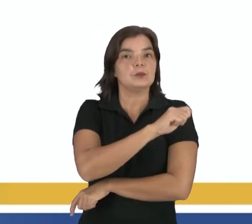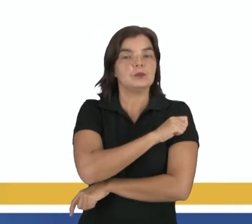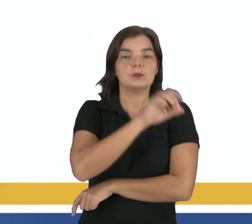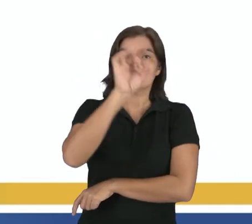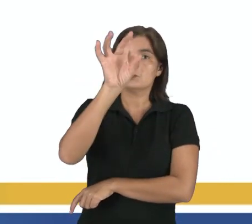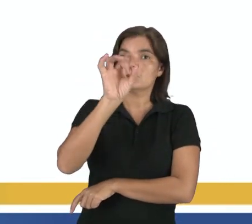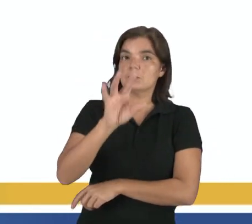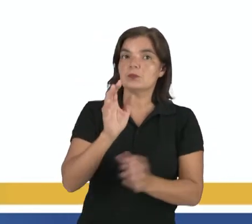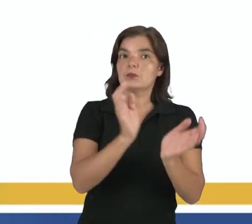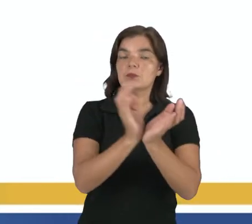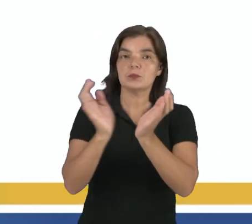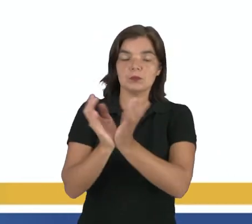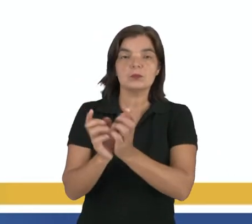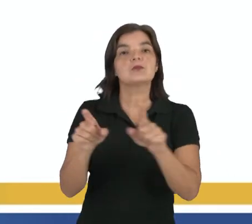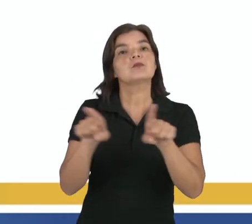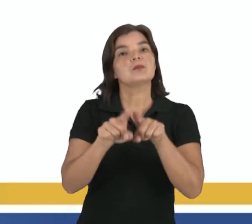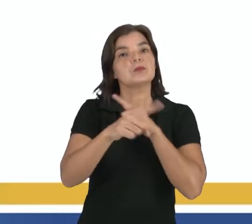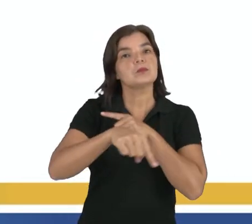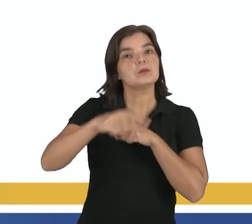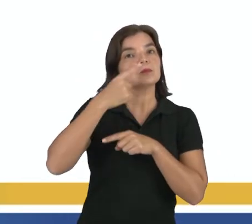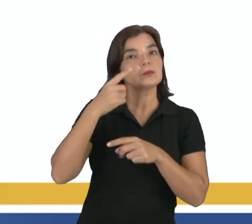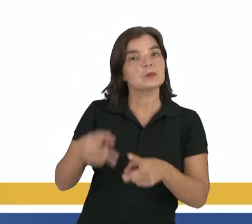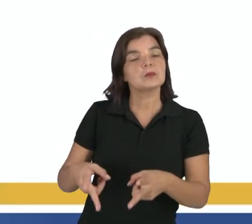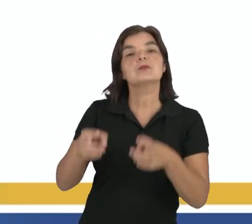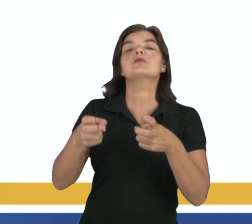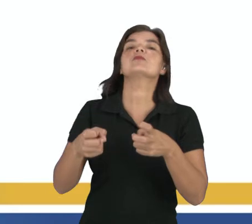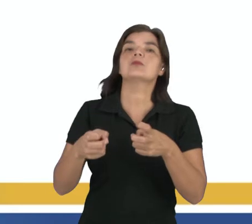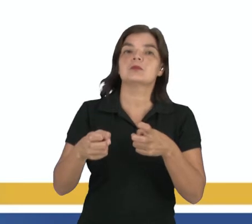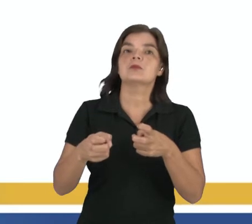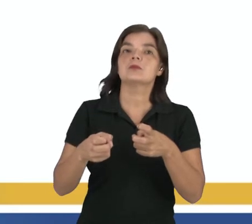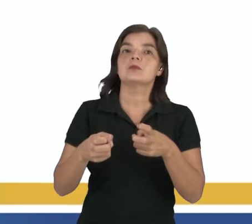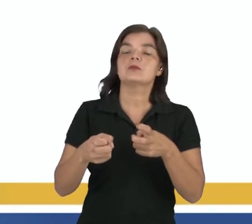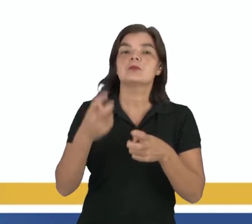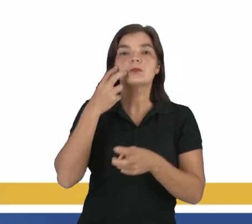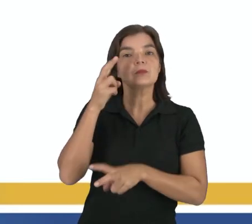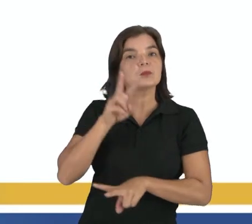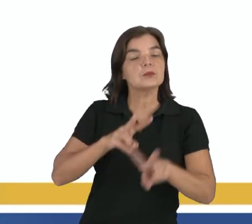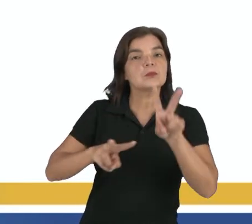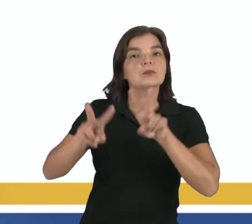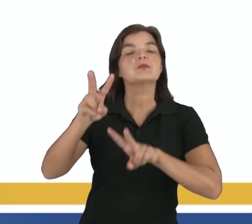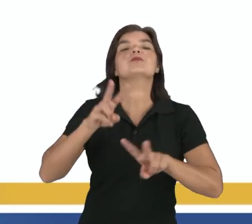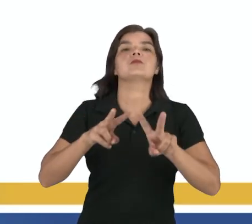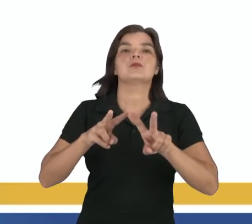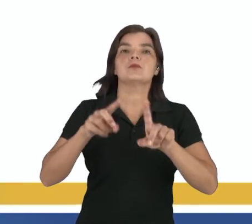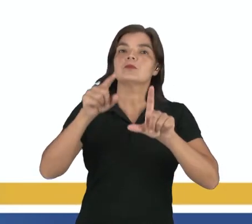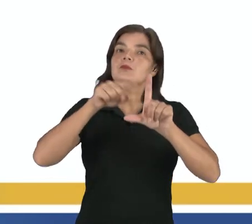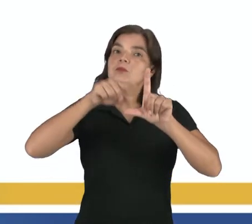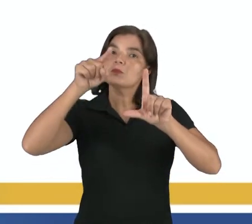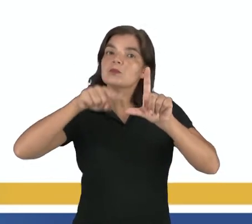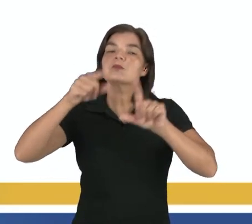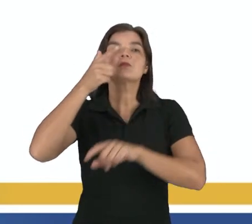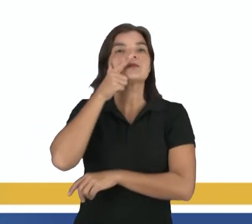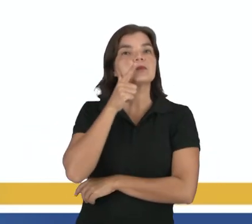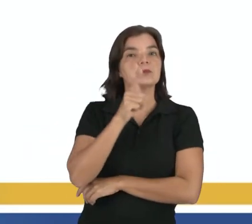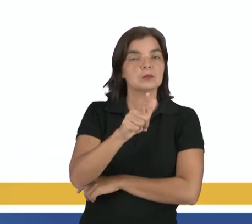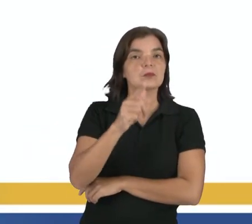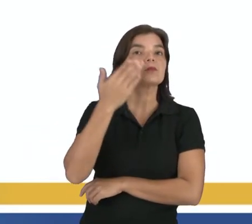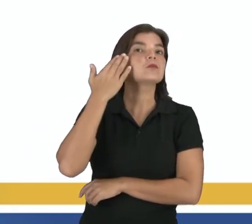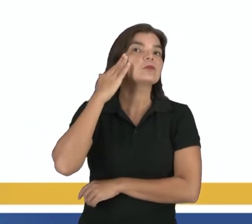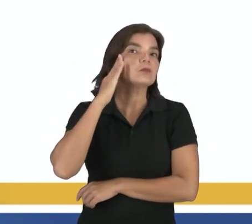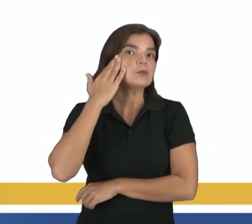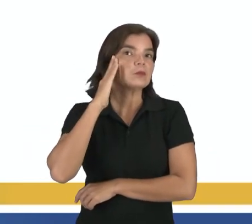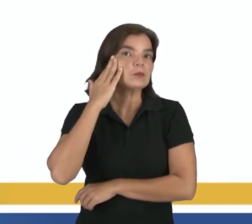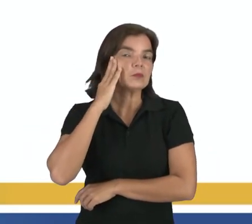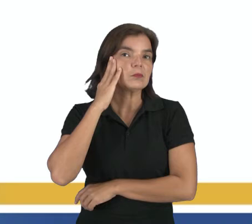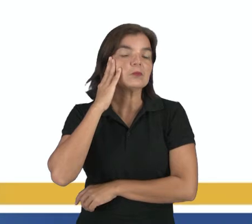por categoria. E aí vocês vão perceber que, ao visualizar esse gráfico, você consegue